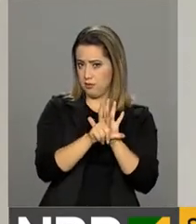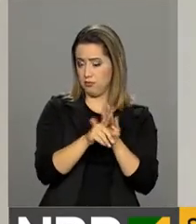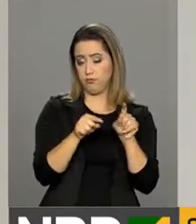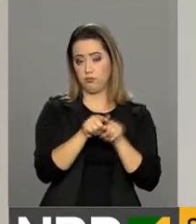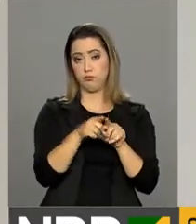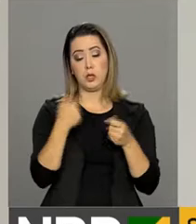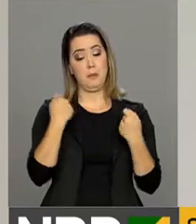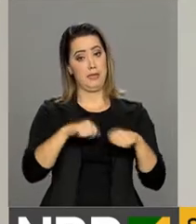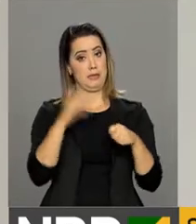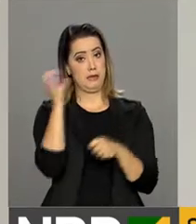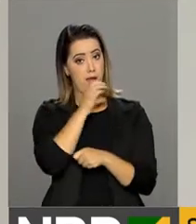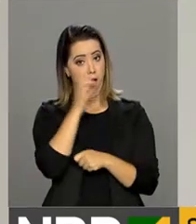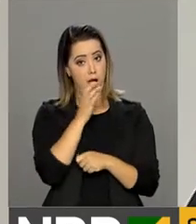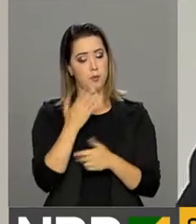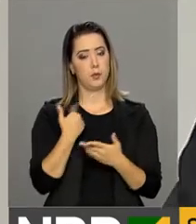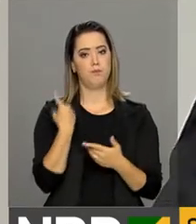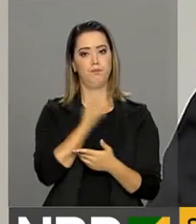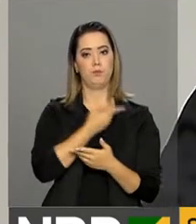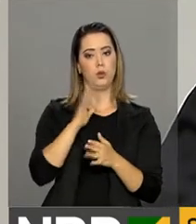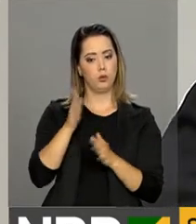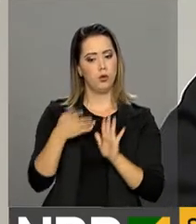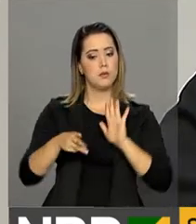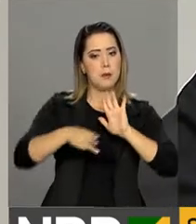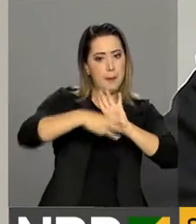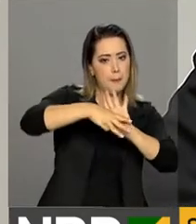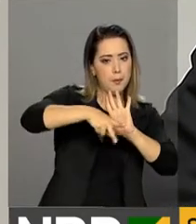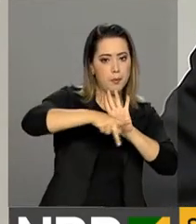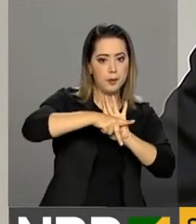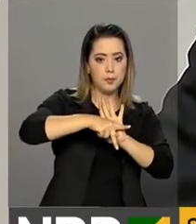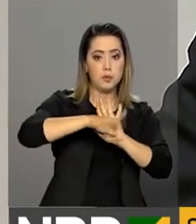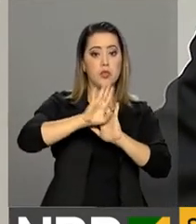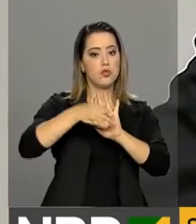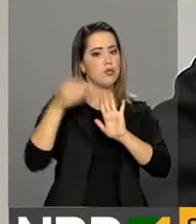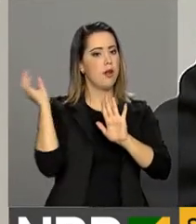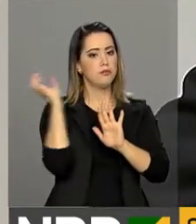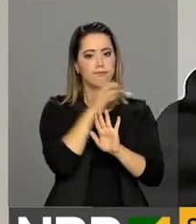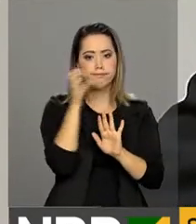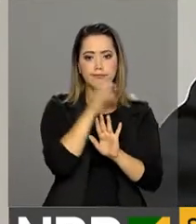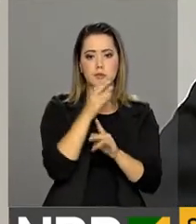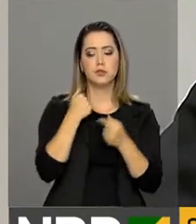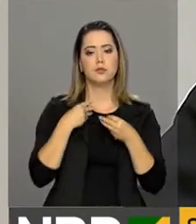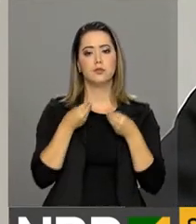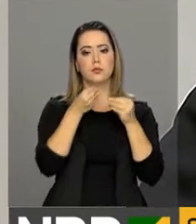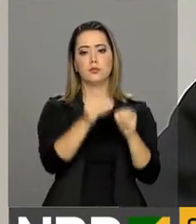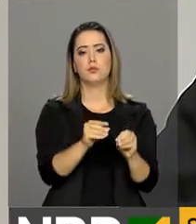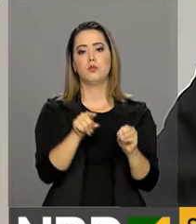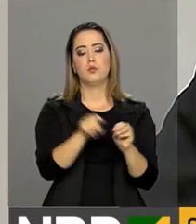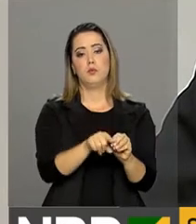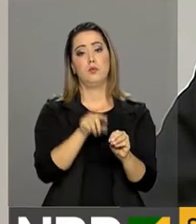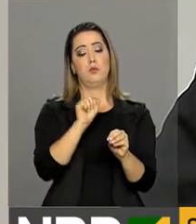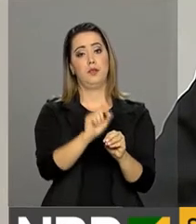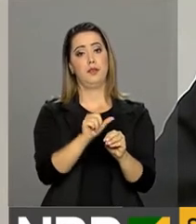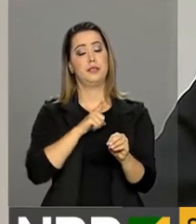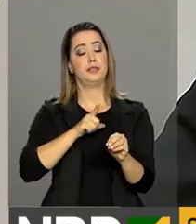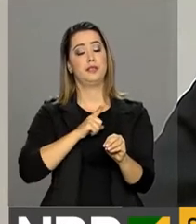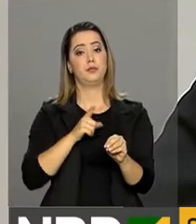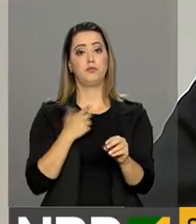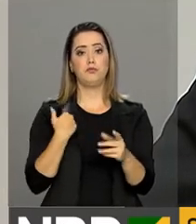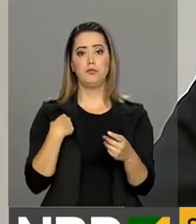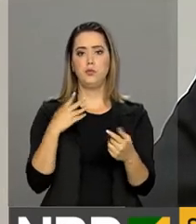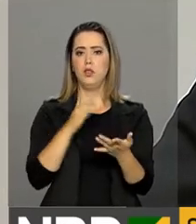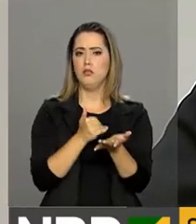muito bem formalizamos um projeto por meio de medida provisória que teve